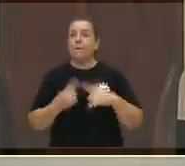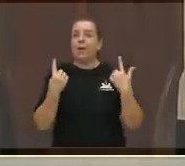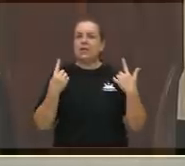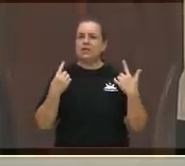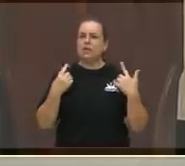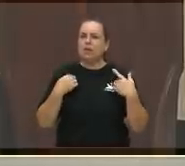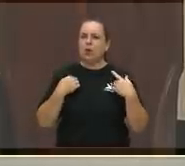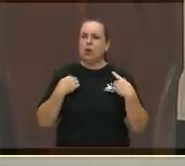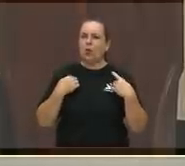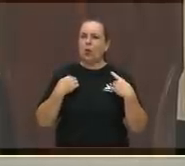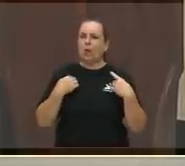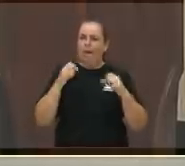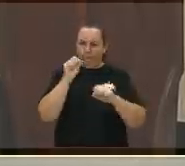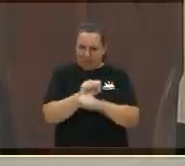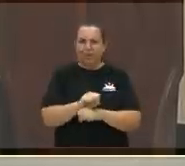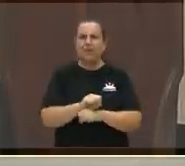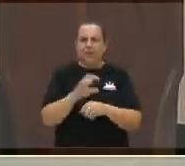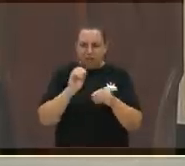berto